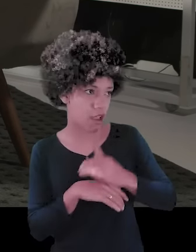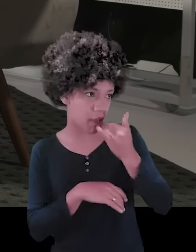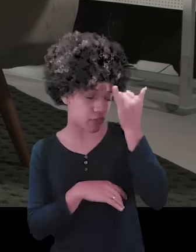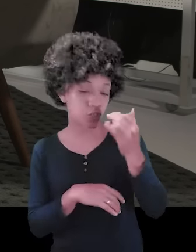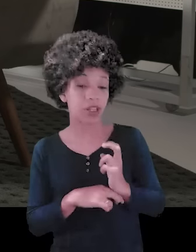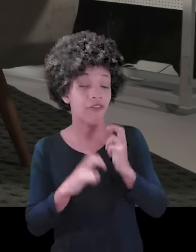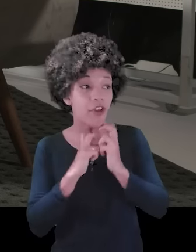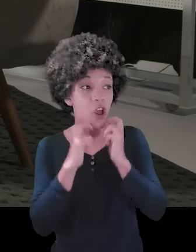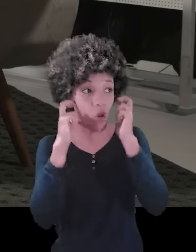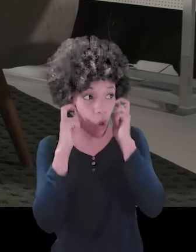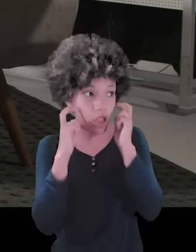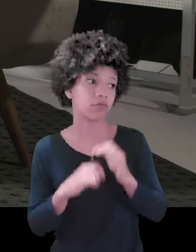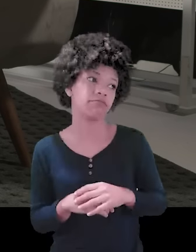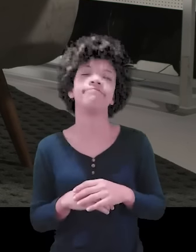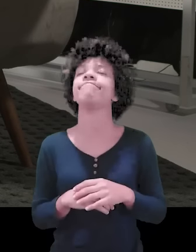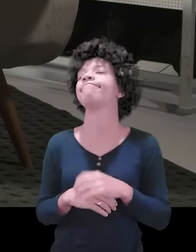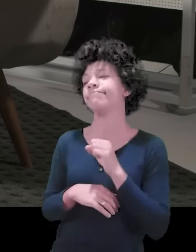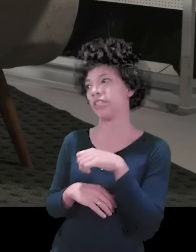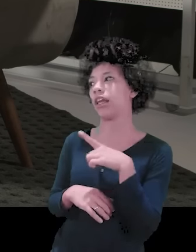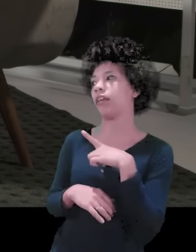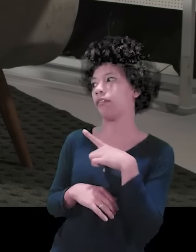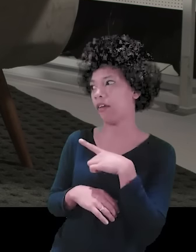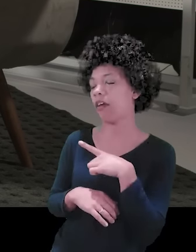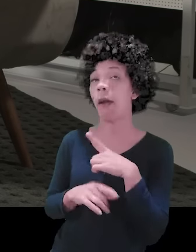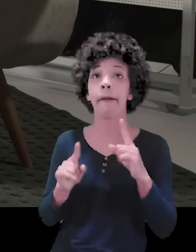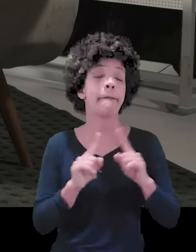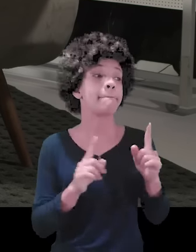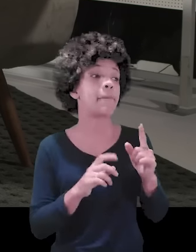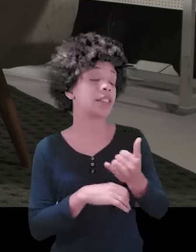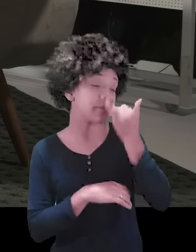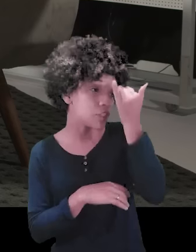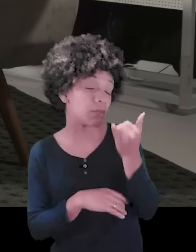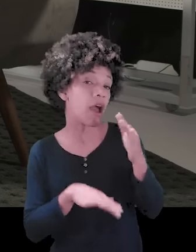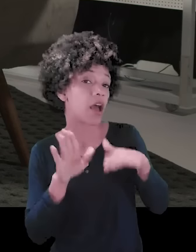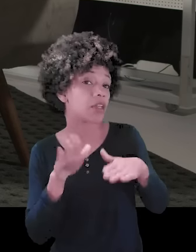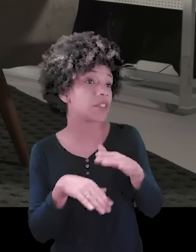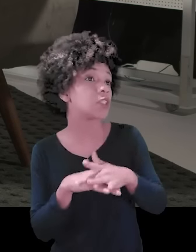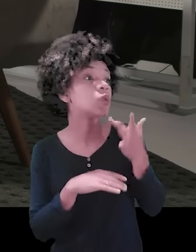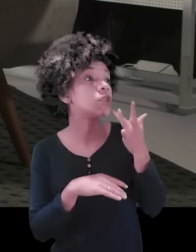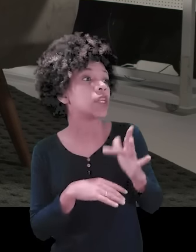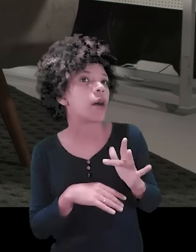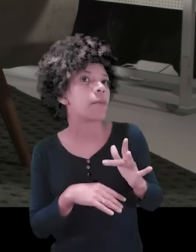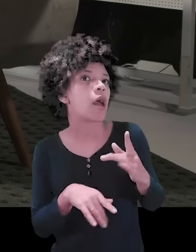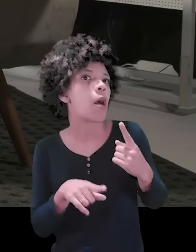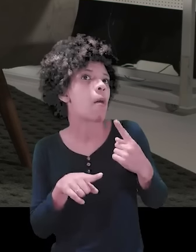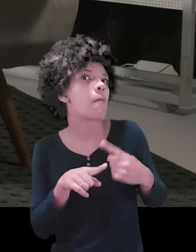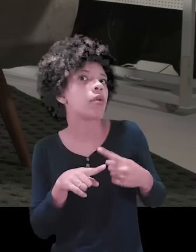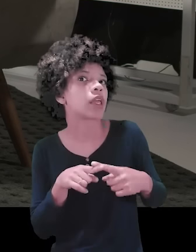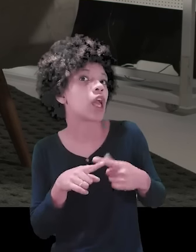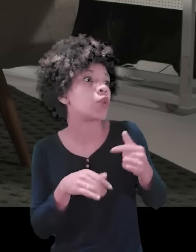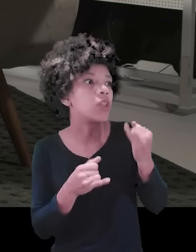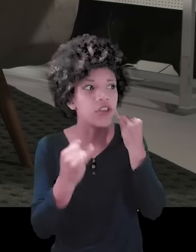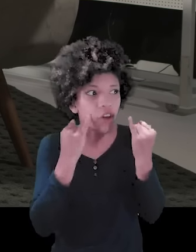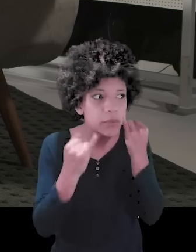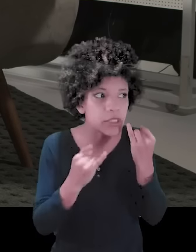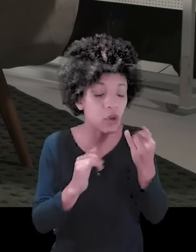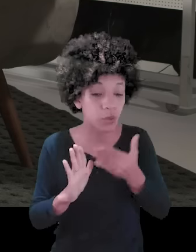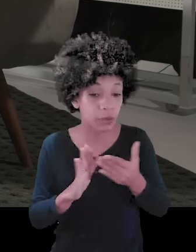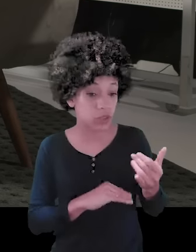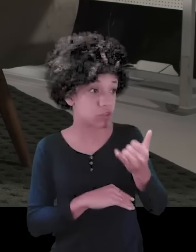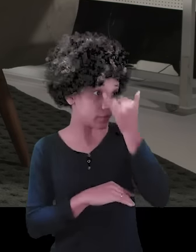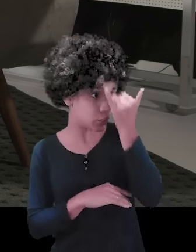a questão da vergonha fala bem assim também assim a vítima muitas vezes ela não sabe por falta de informação que ela tá numa